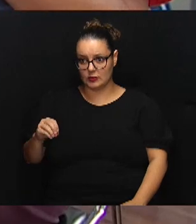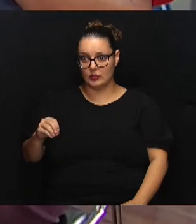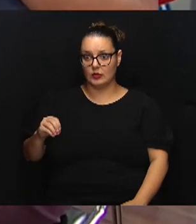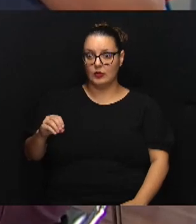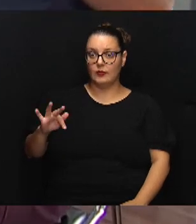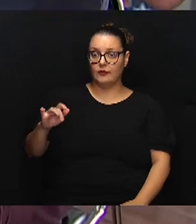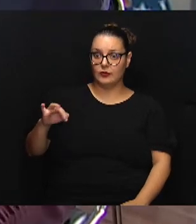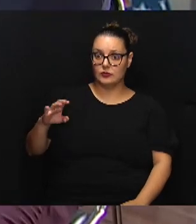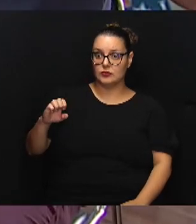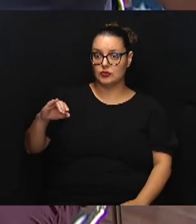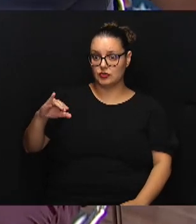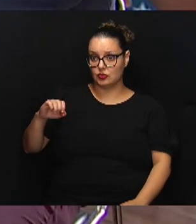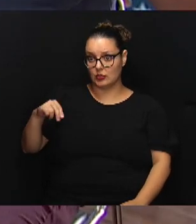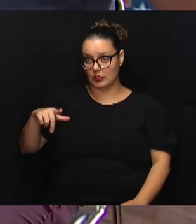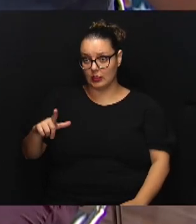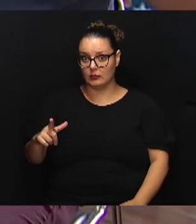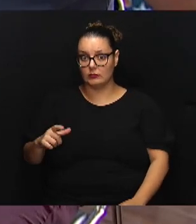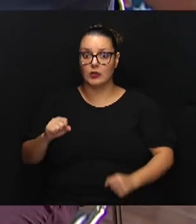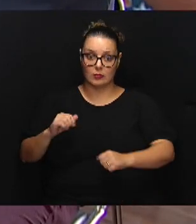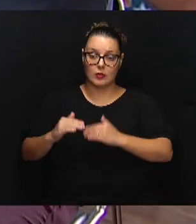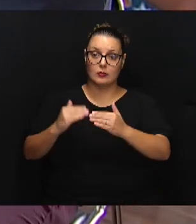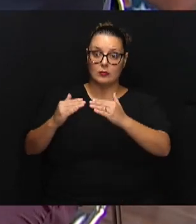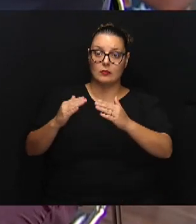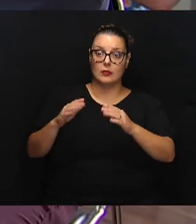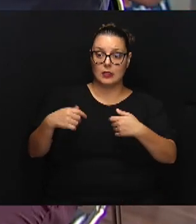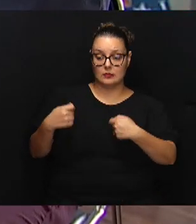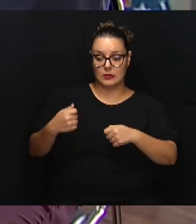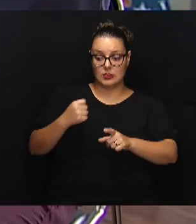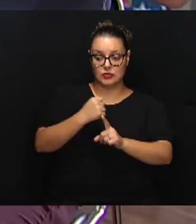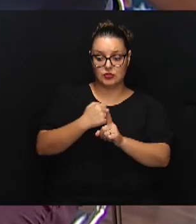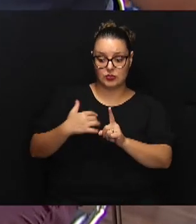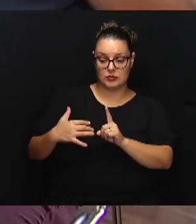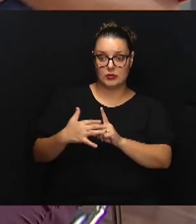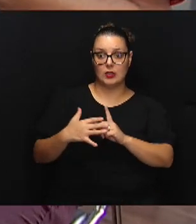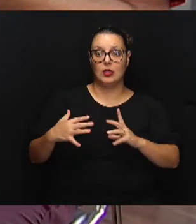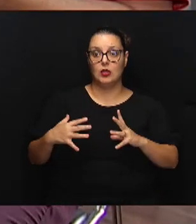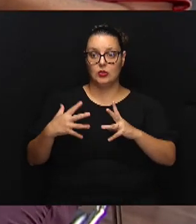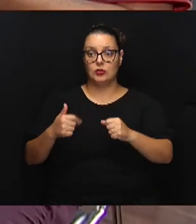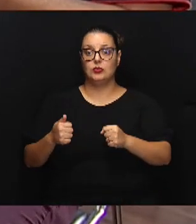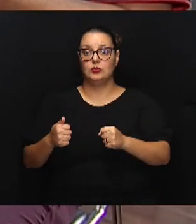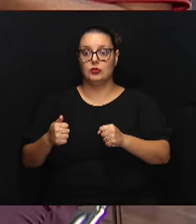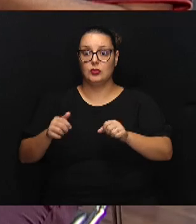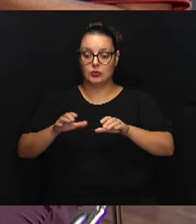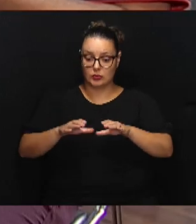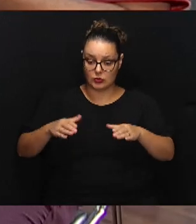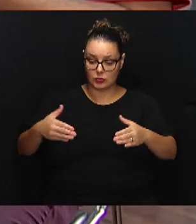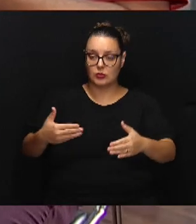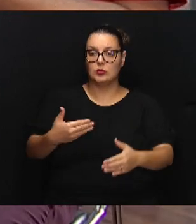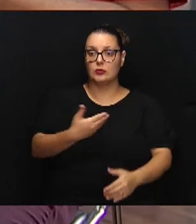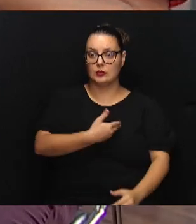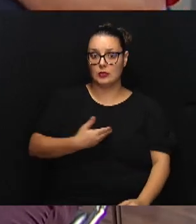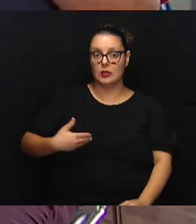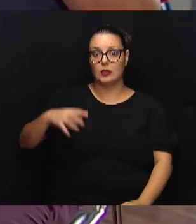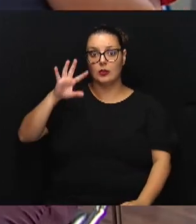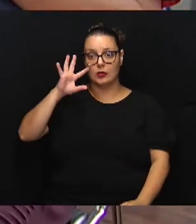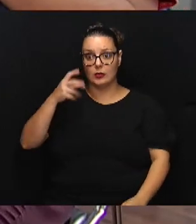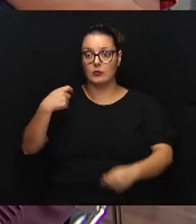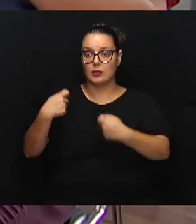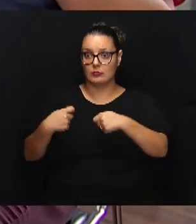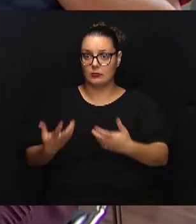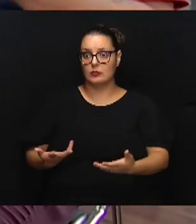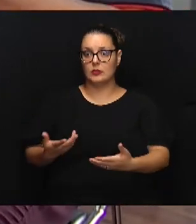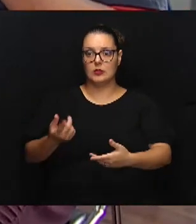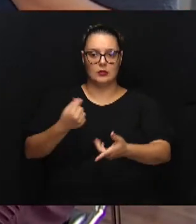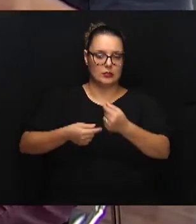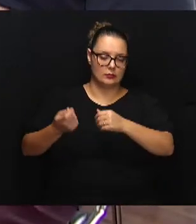Mas é preciso que sociedade e todo o conjunto governamental compreendam a necessidade e invistam